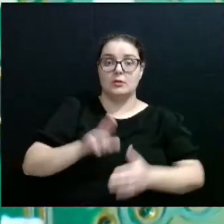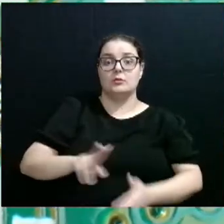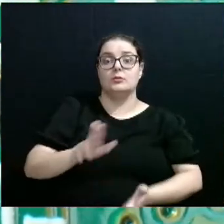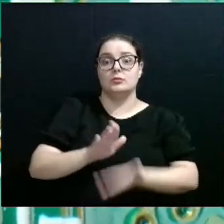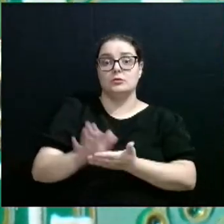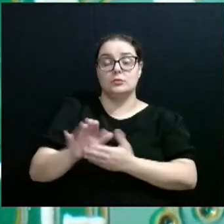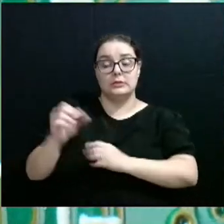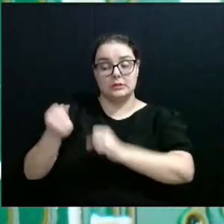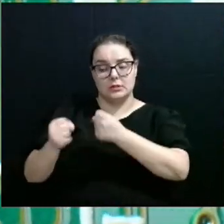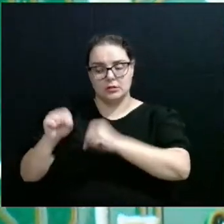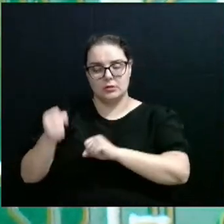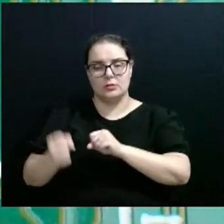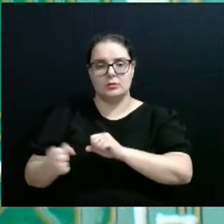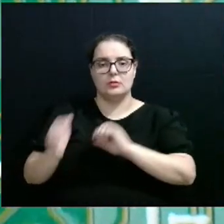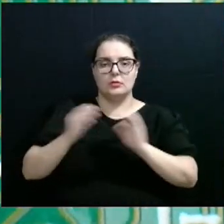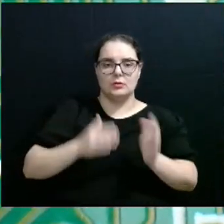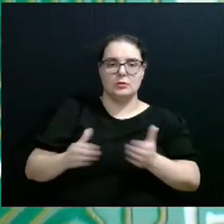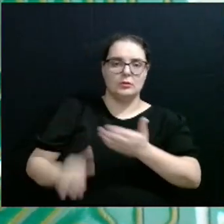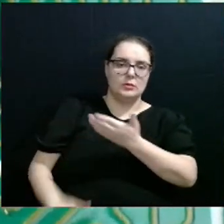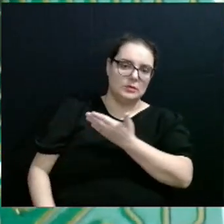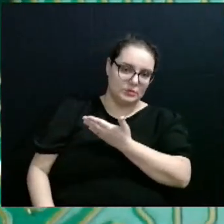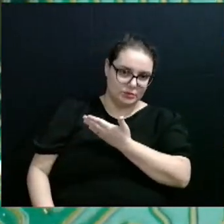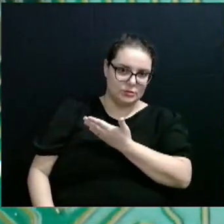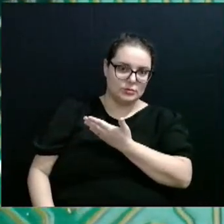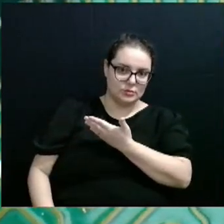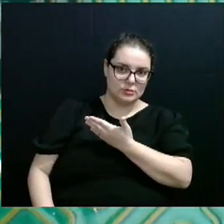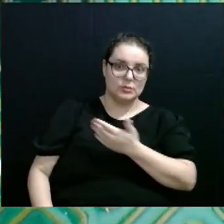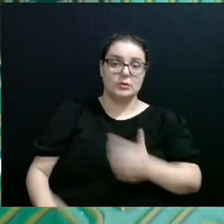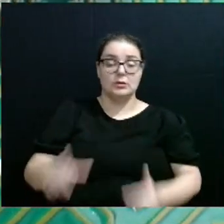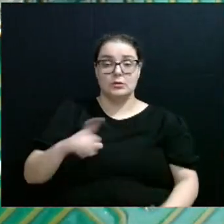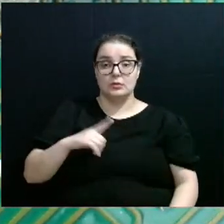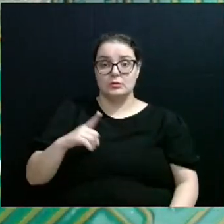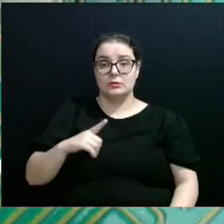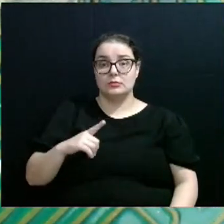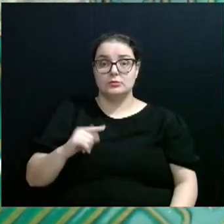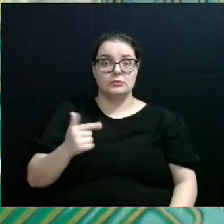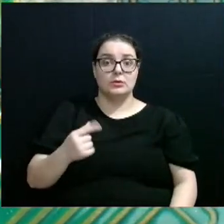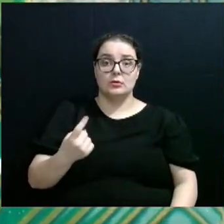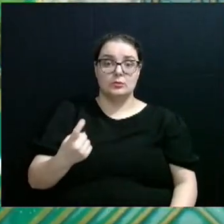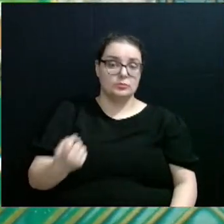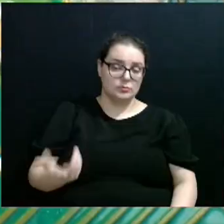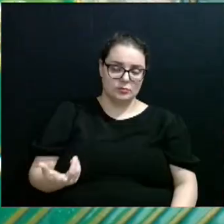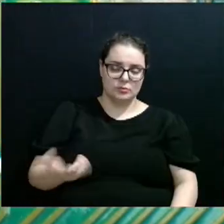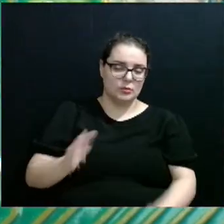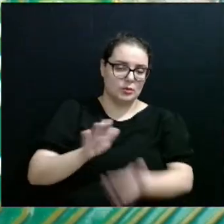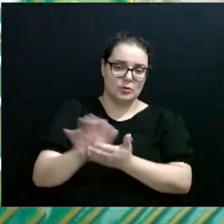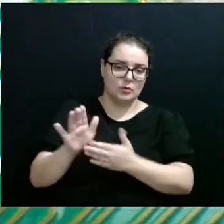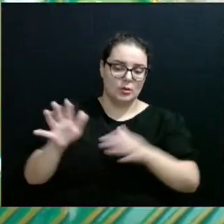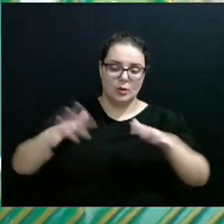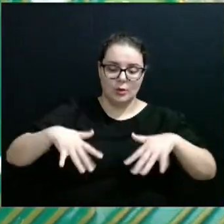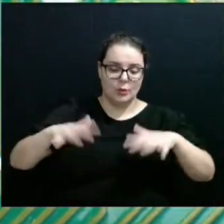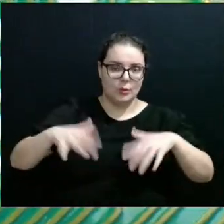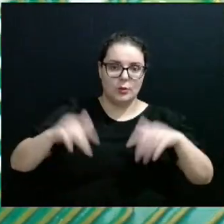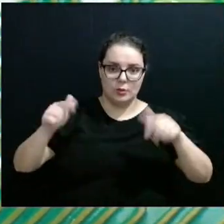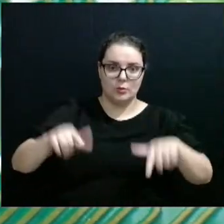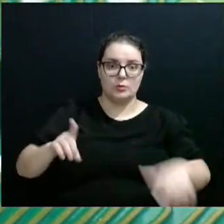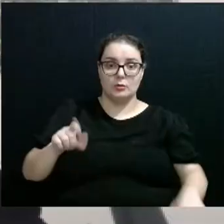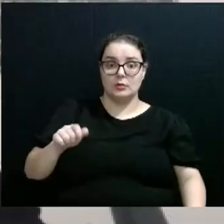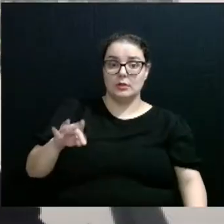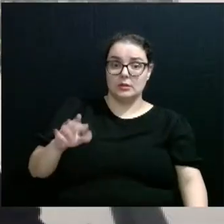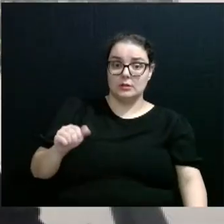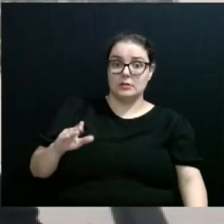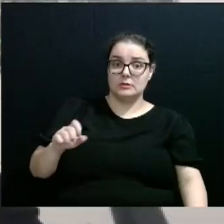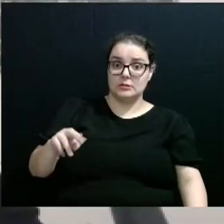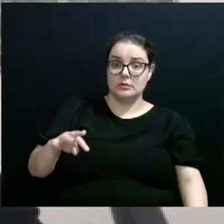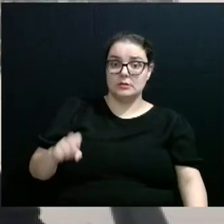produz o semicondutor. Então, não existe só o consumo de água relacionado ao resfriamento do ambiente do data center, mas também nessa